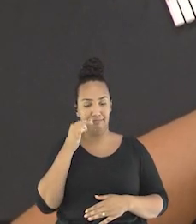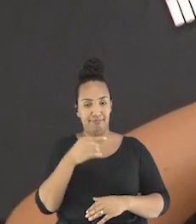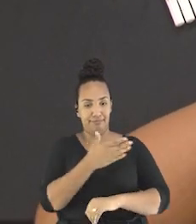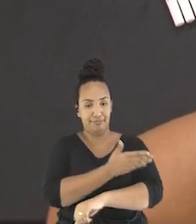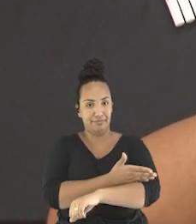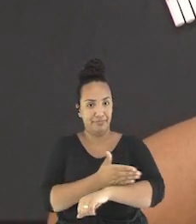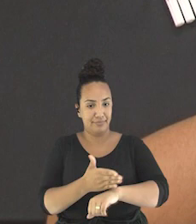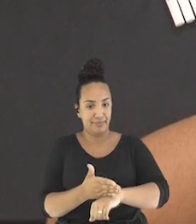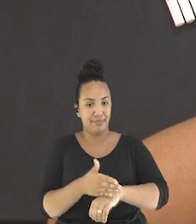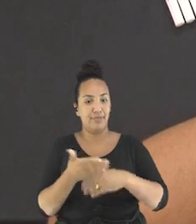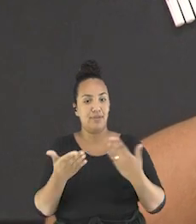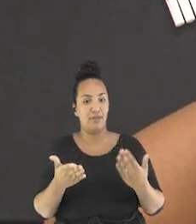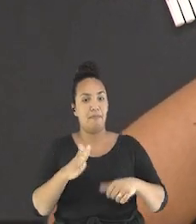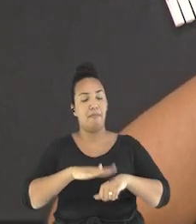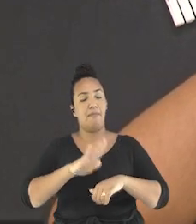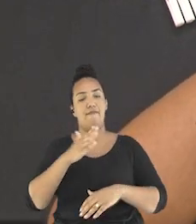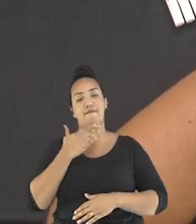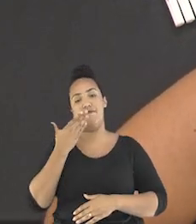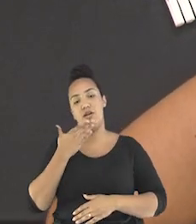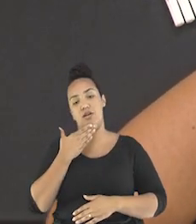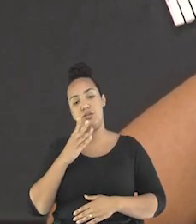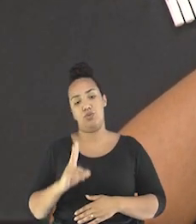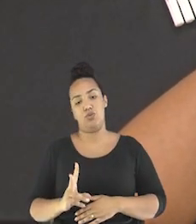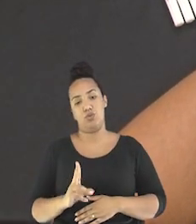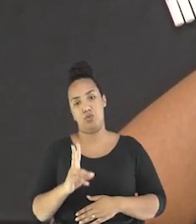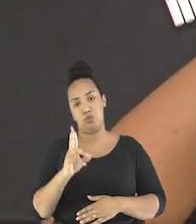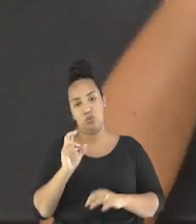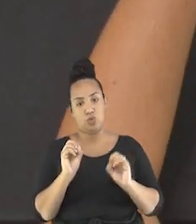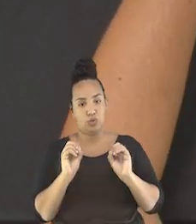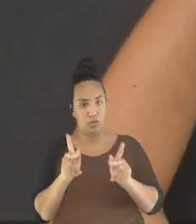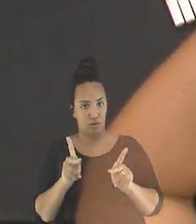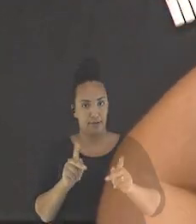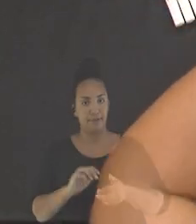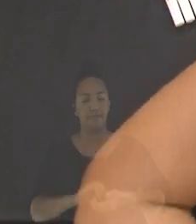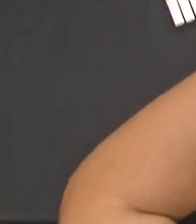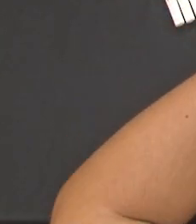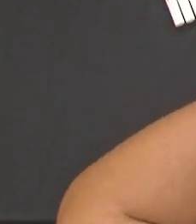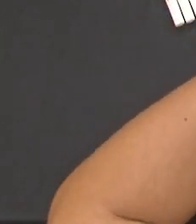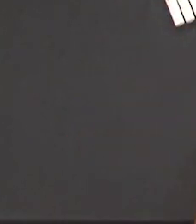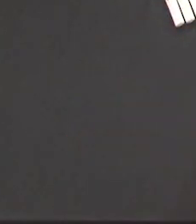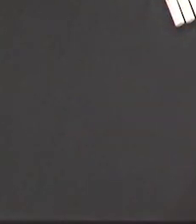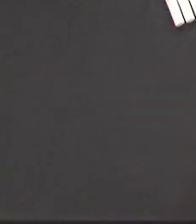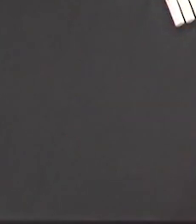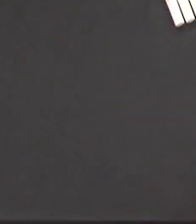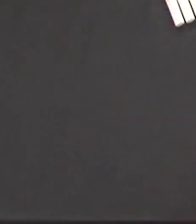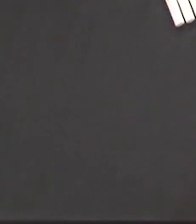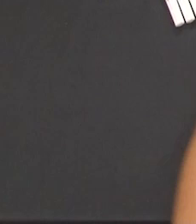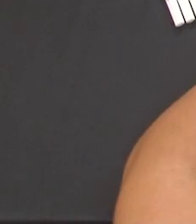partezinha branca, pra ficar mais fácil de cortar o que sobrar, pra não se mexer, tá bom?